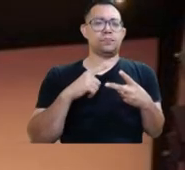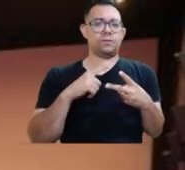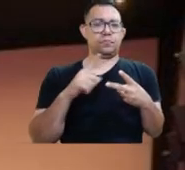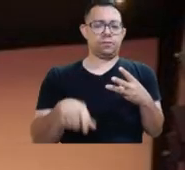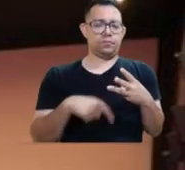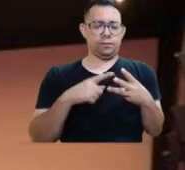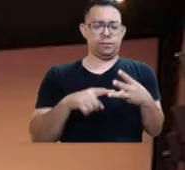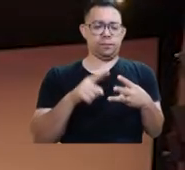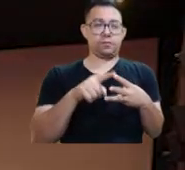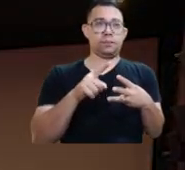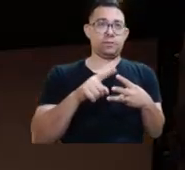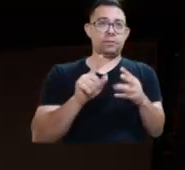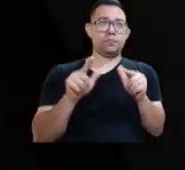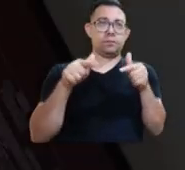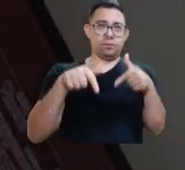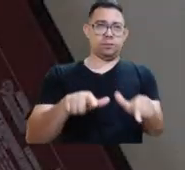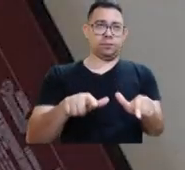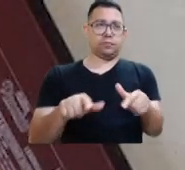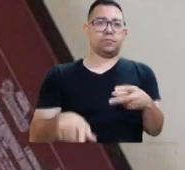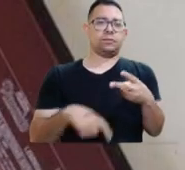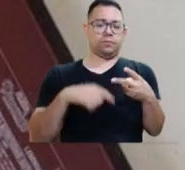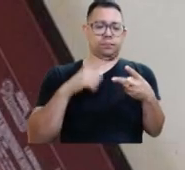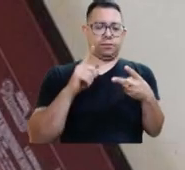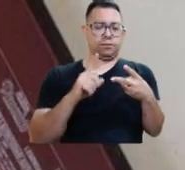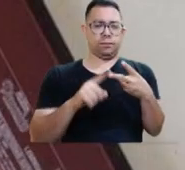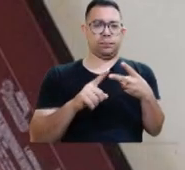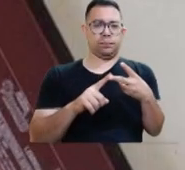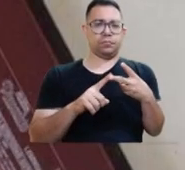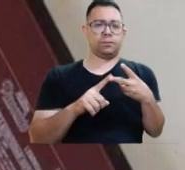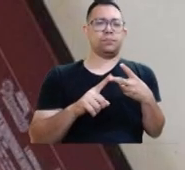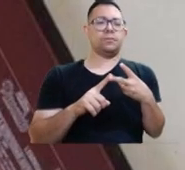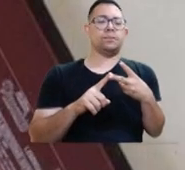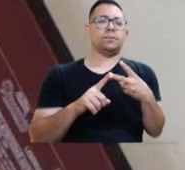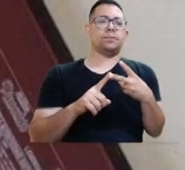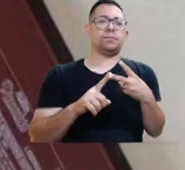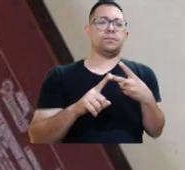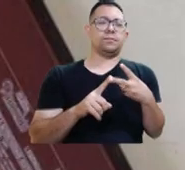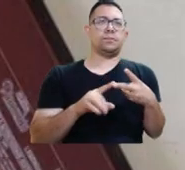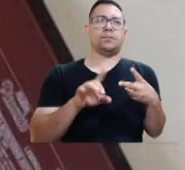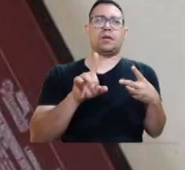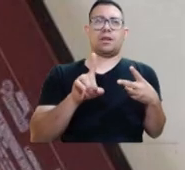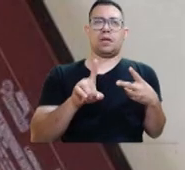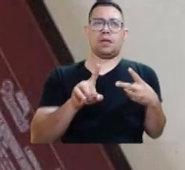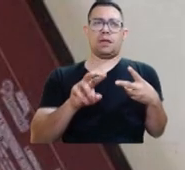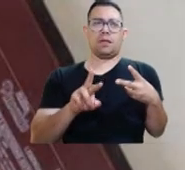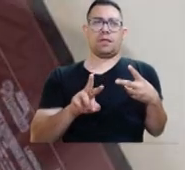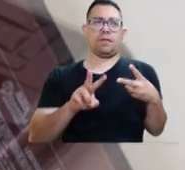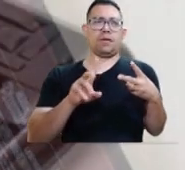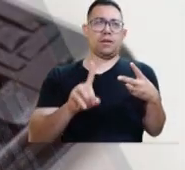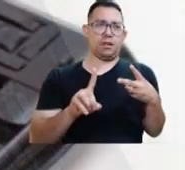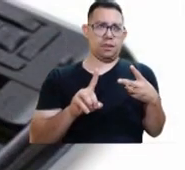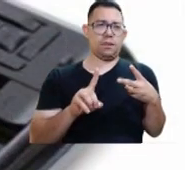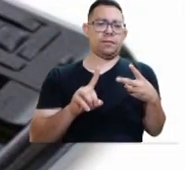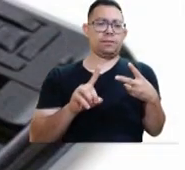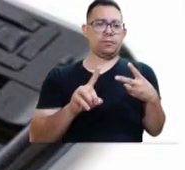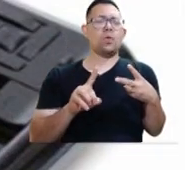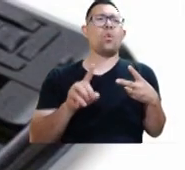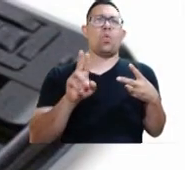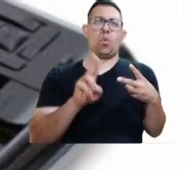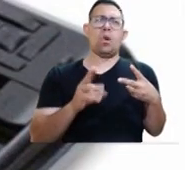distribuídos em 3 formatos: as fitas VHS, consideradas superadas, os